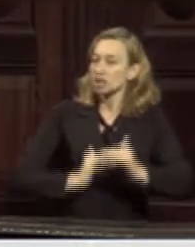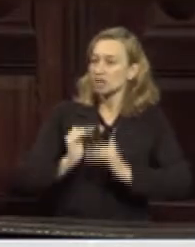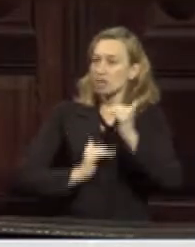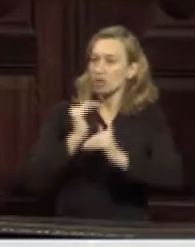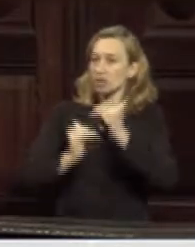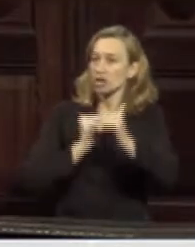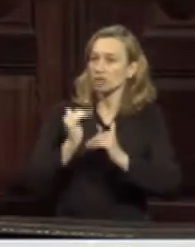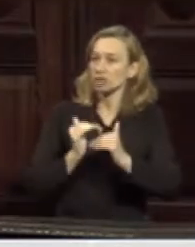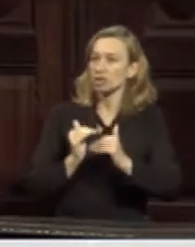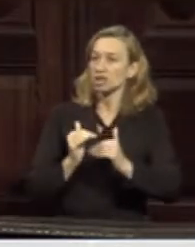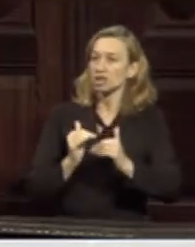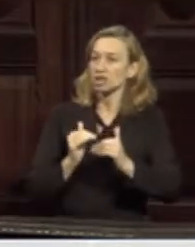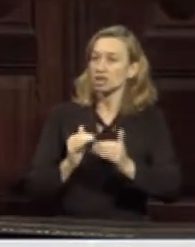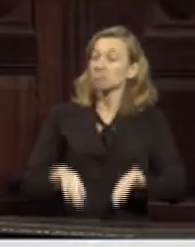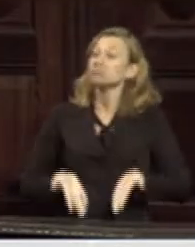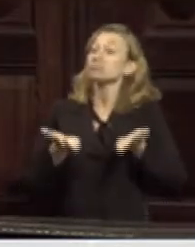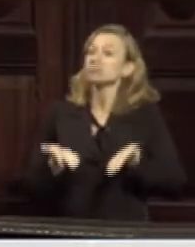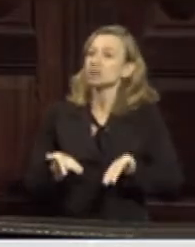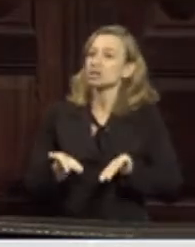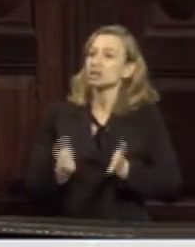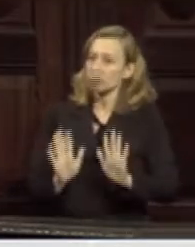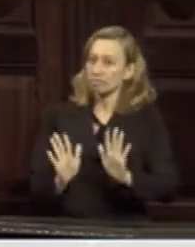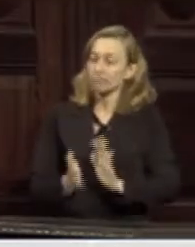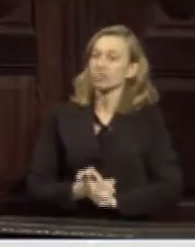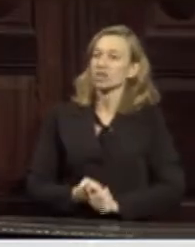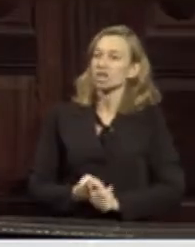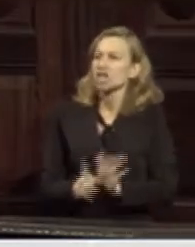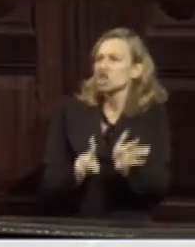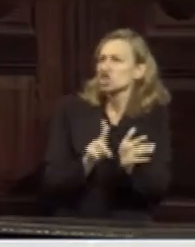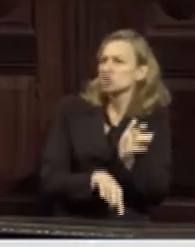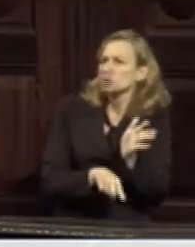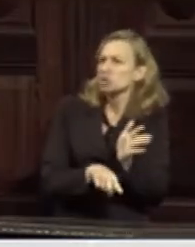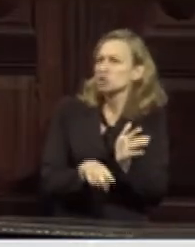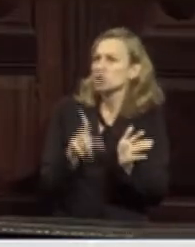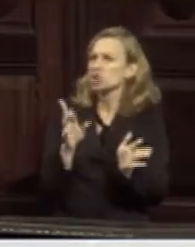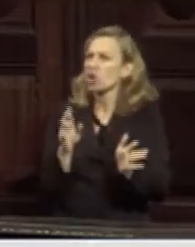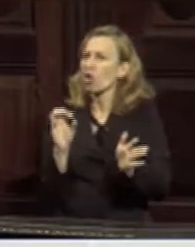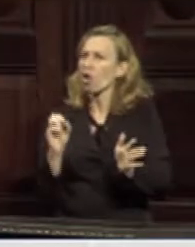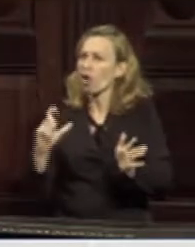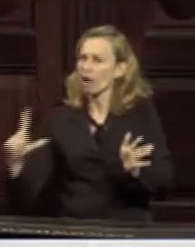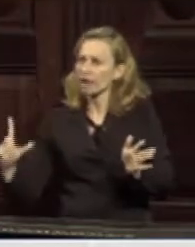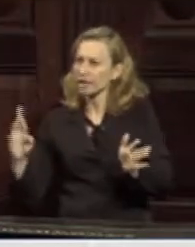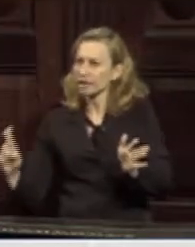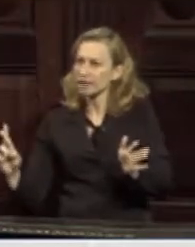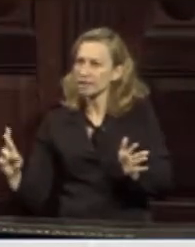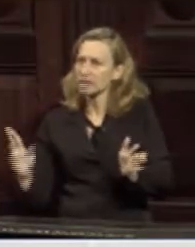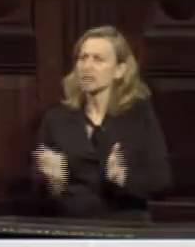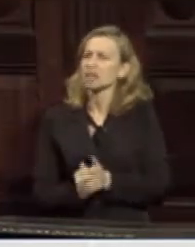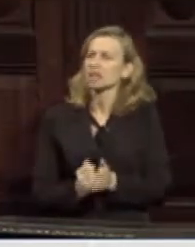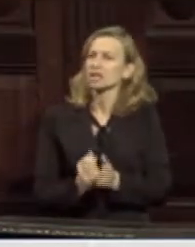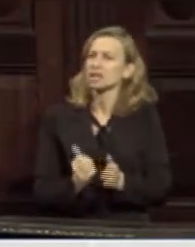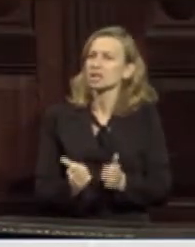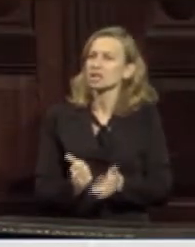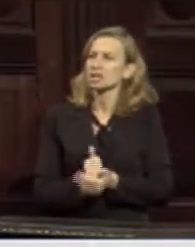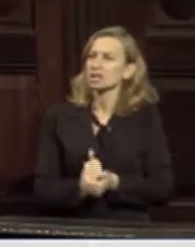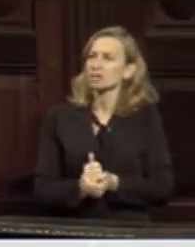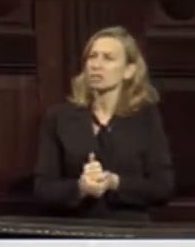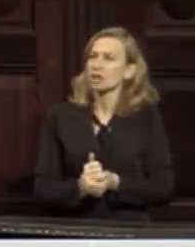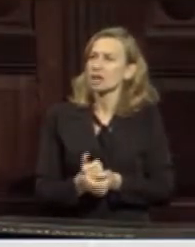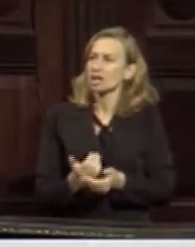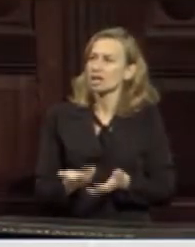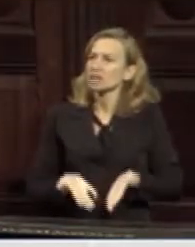e em recuperação. A tese de redução de royalties em cima da produção excedente para